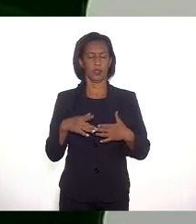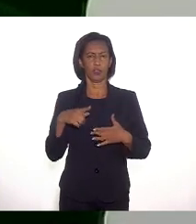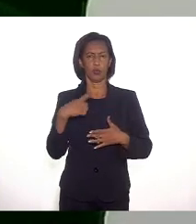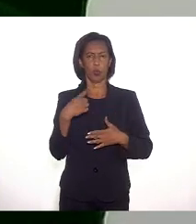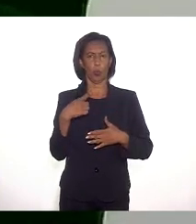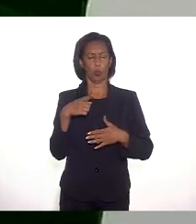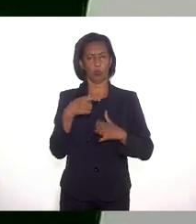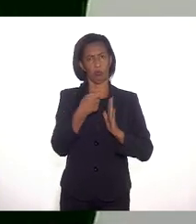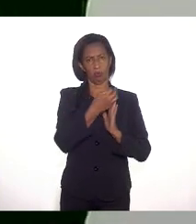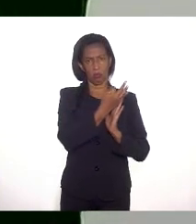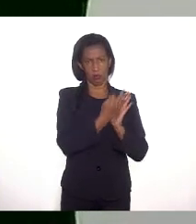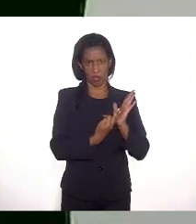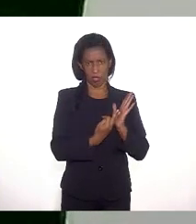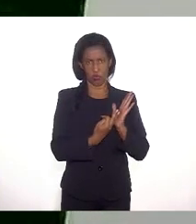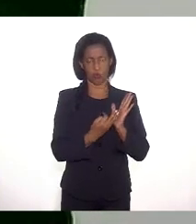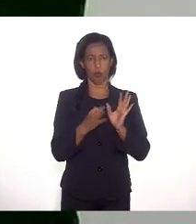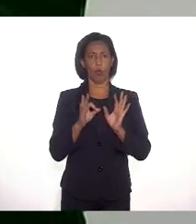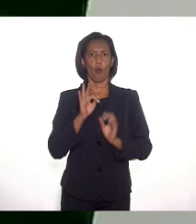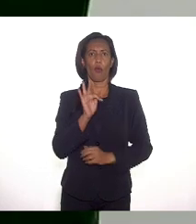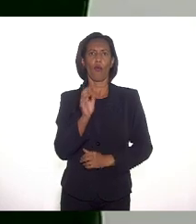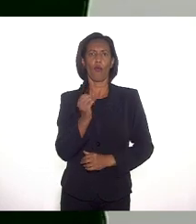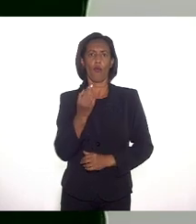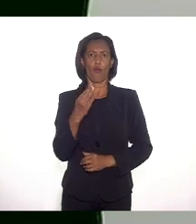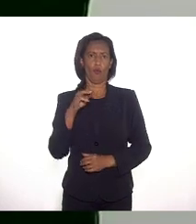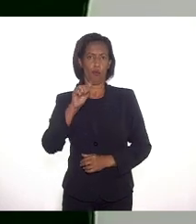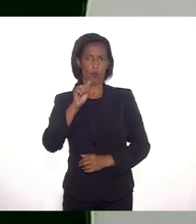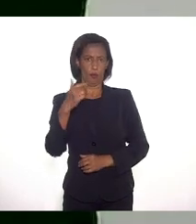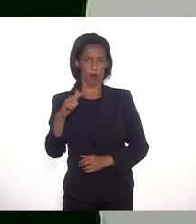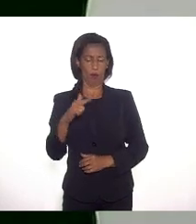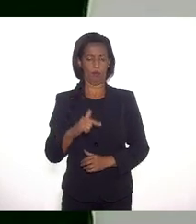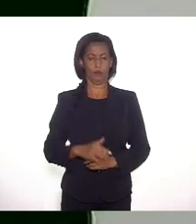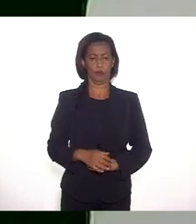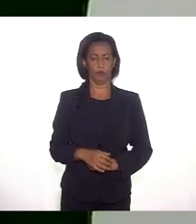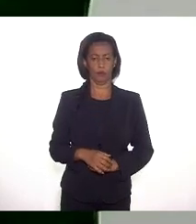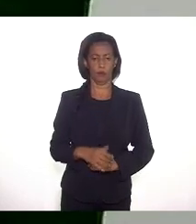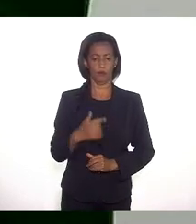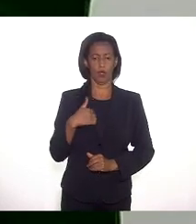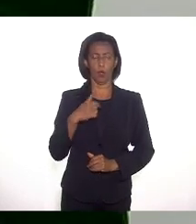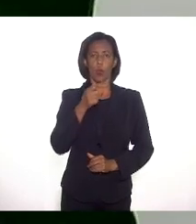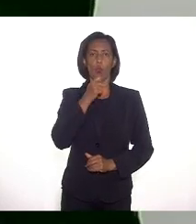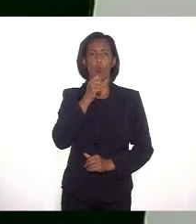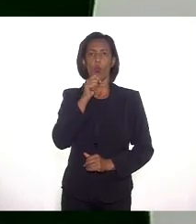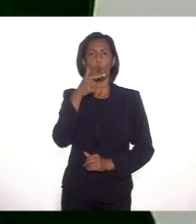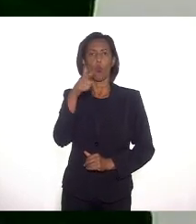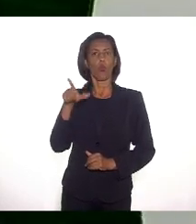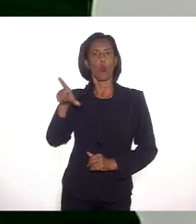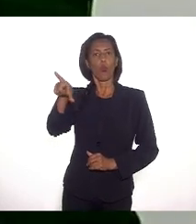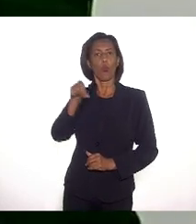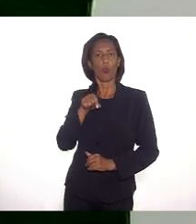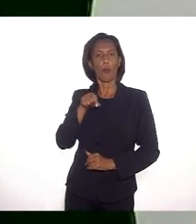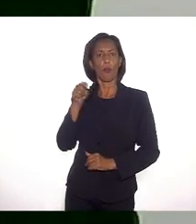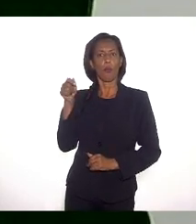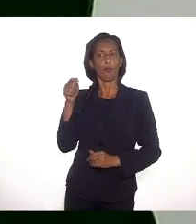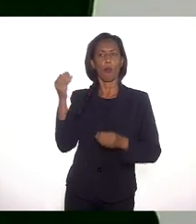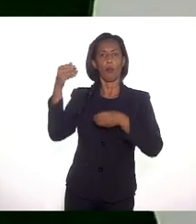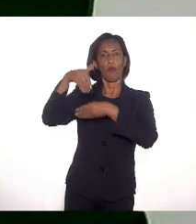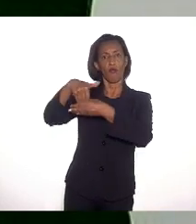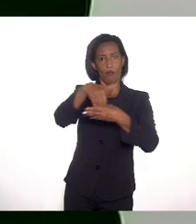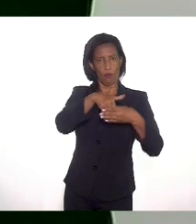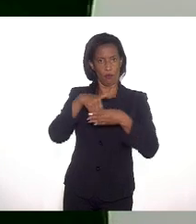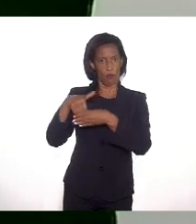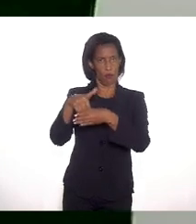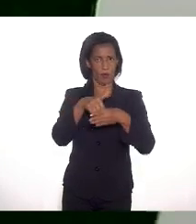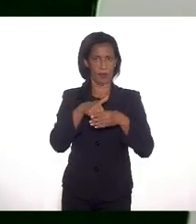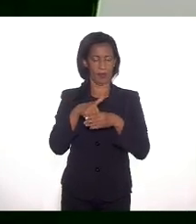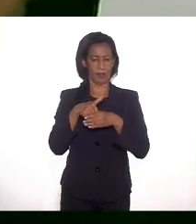aqui que eu contaria depois. Eu não tenho outra alternativa a não ser colocar em votação. O Thales Paulo